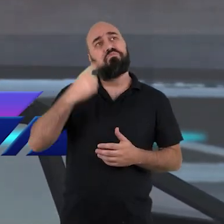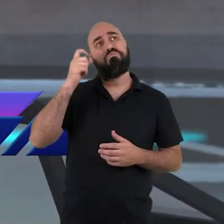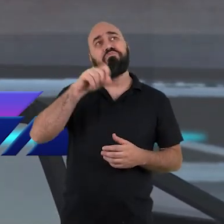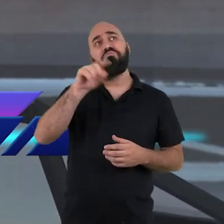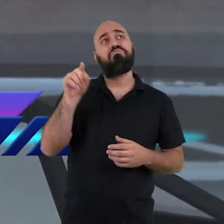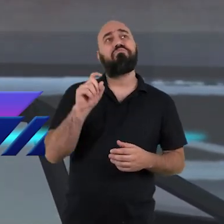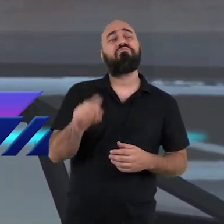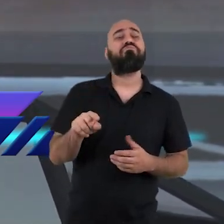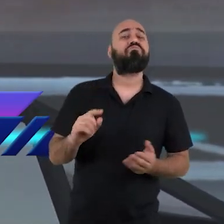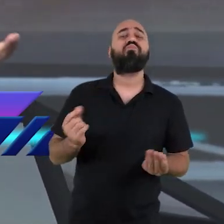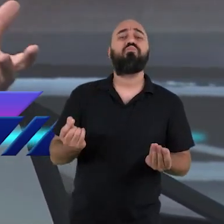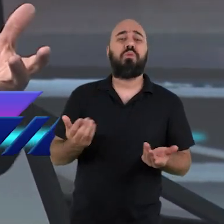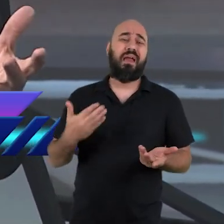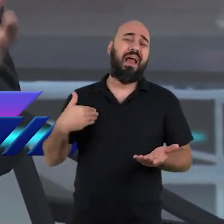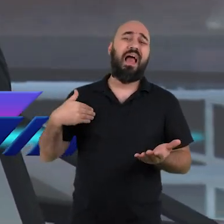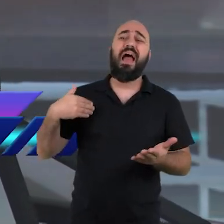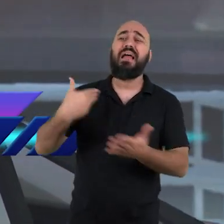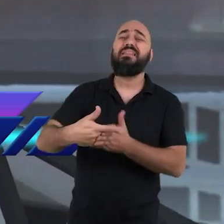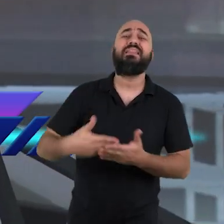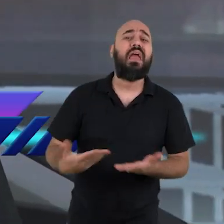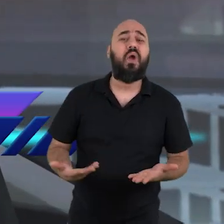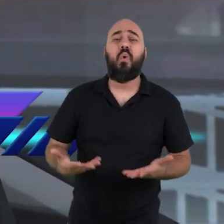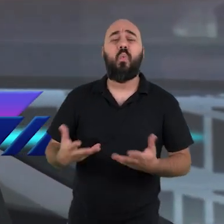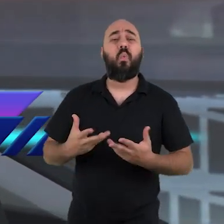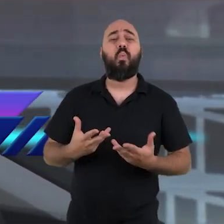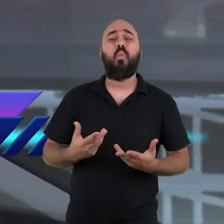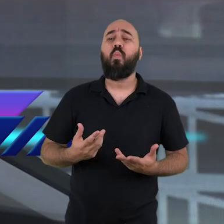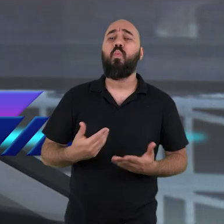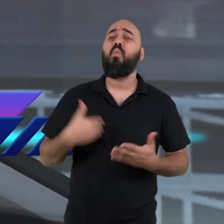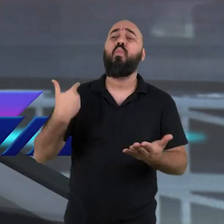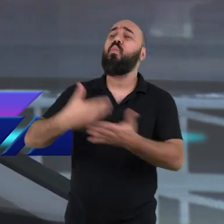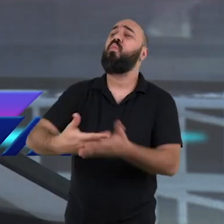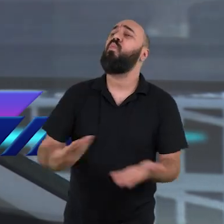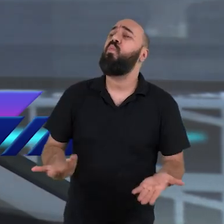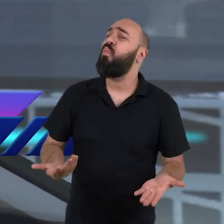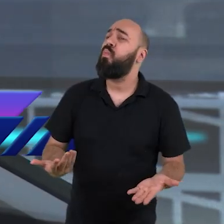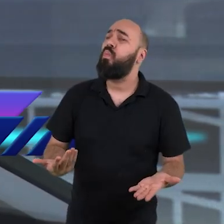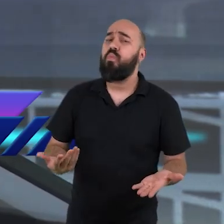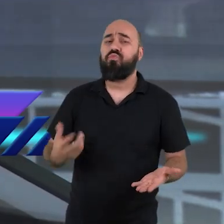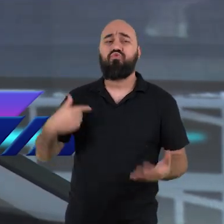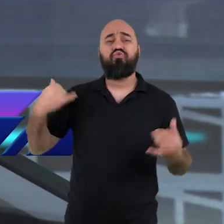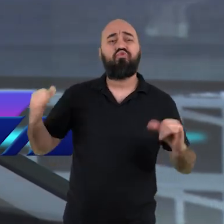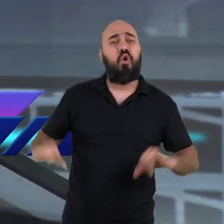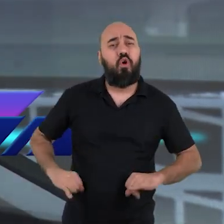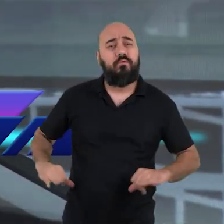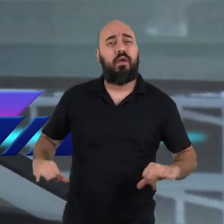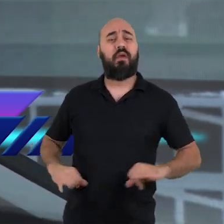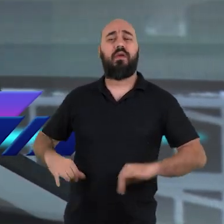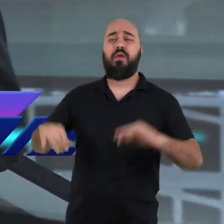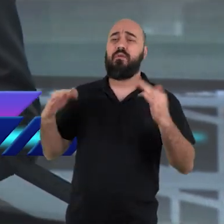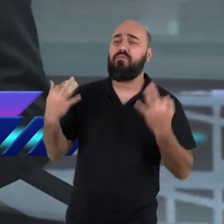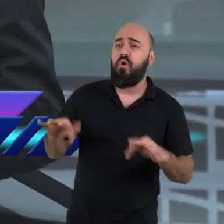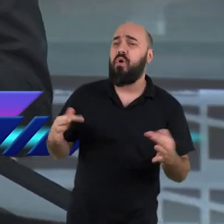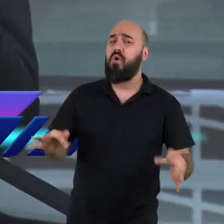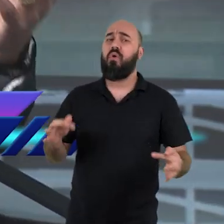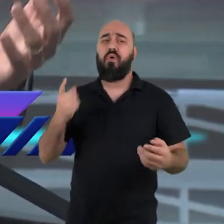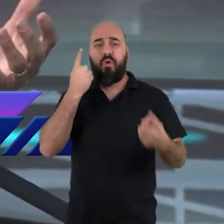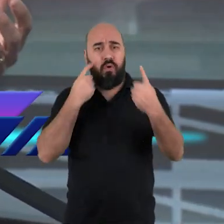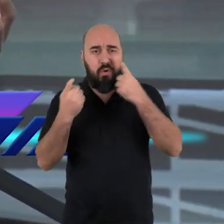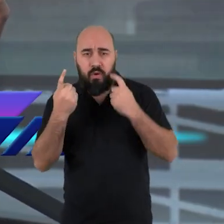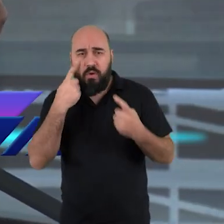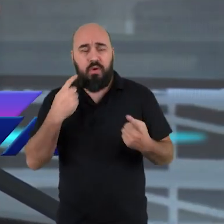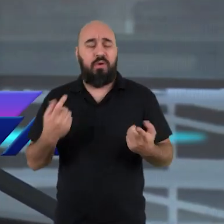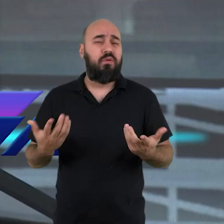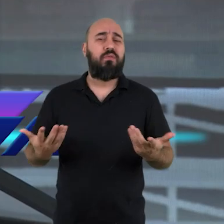é: até quando nós vamos enfrentar dores e sofrimento? Quanto